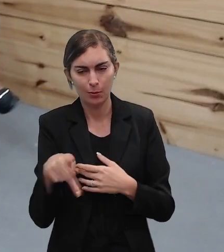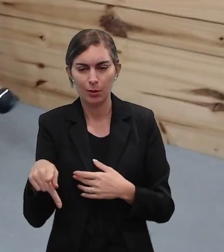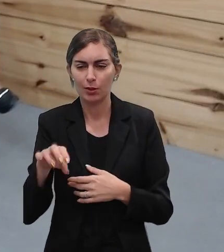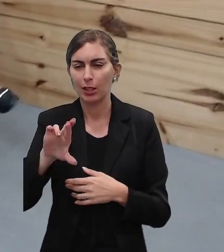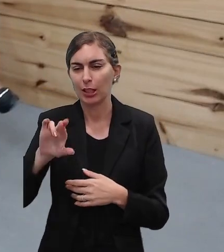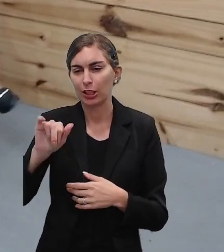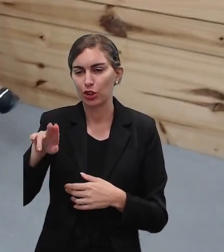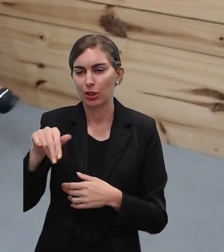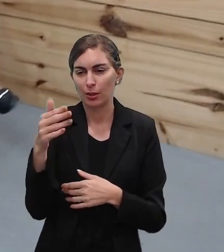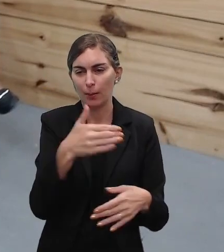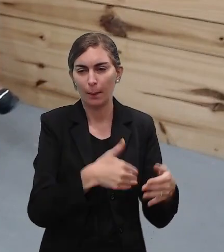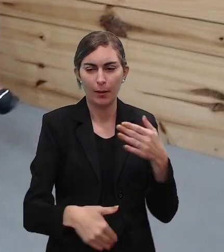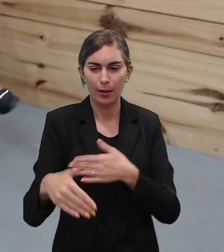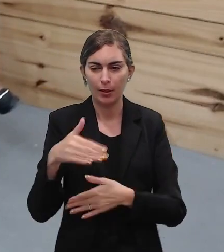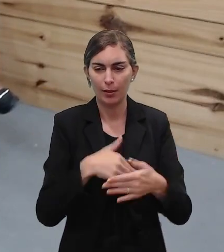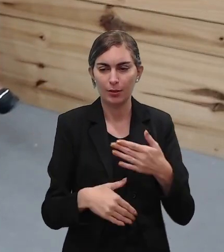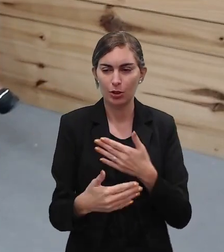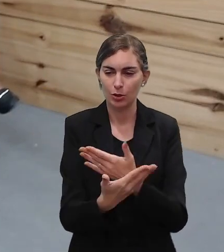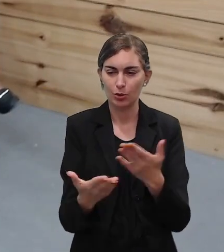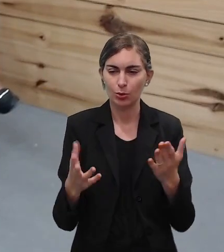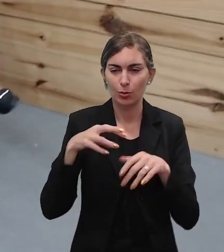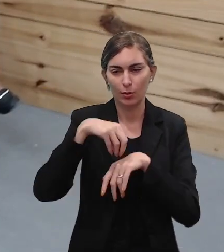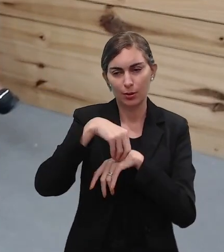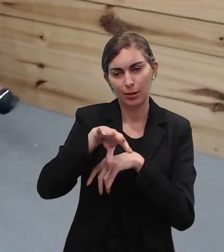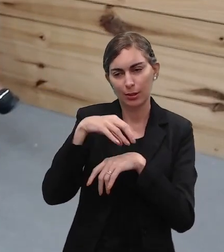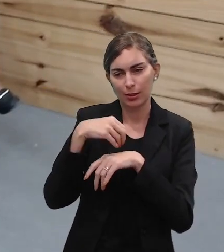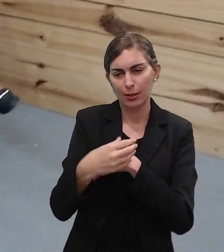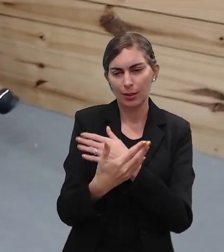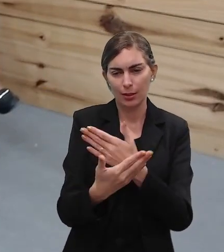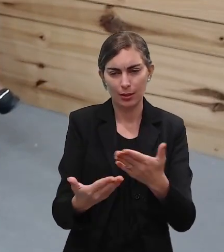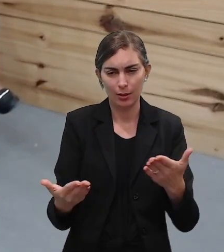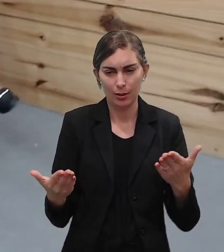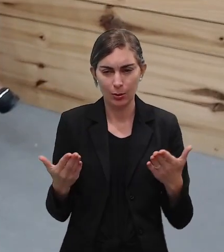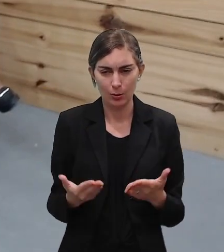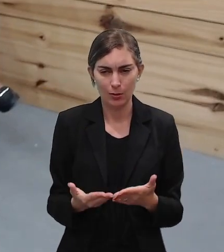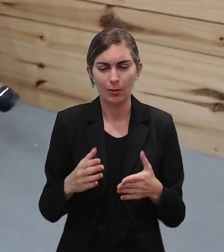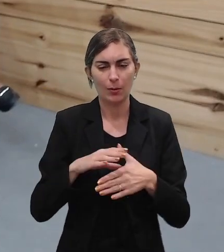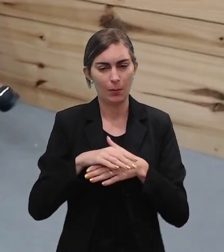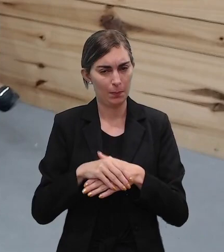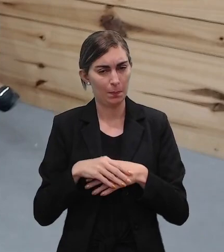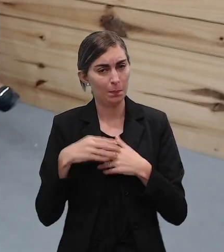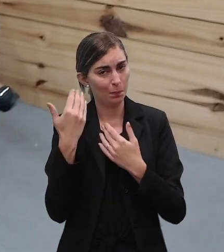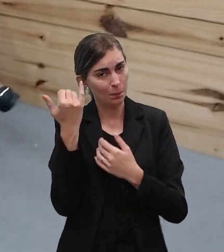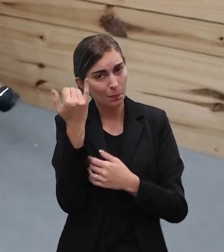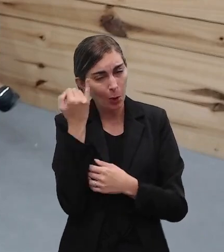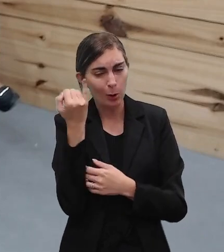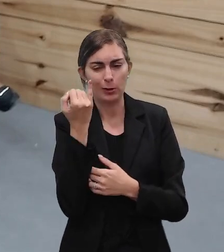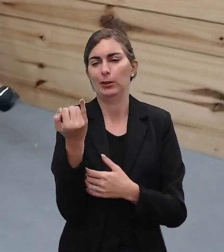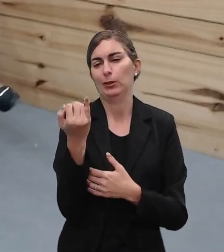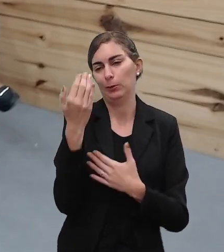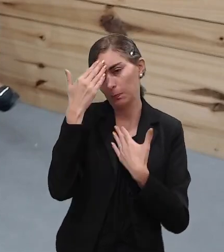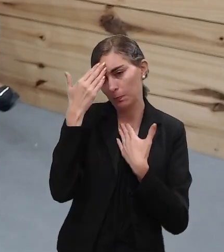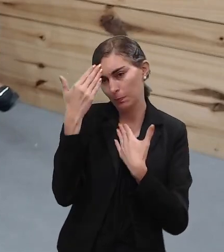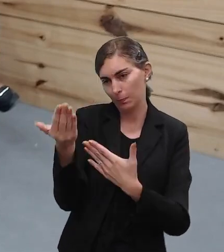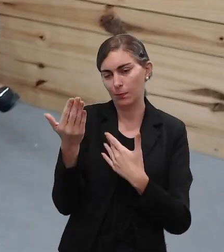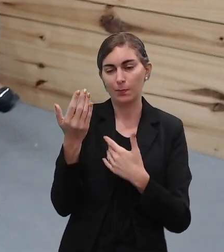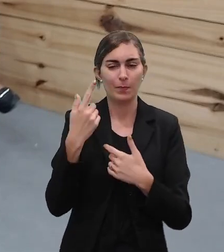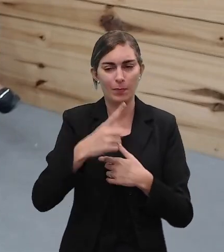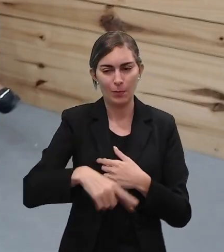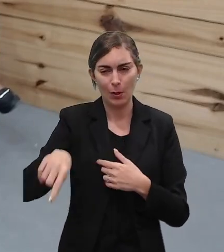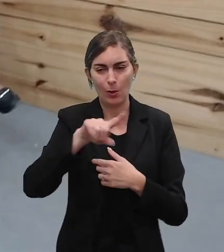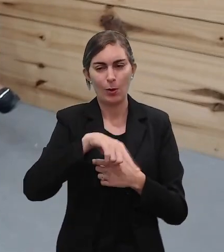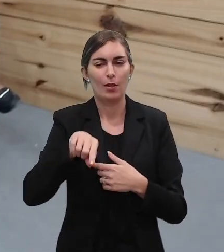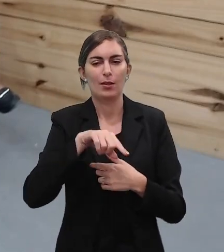pela sua participação, as suas contribuições, são muito importantes, né? Eu que agradeço. Para nós e para o